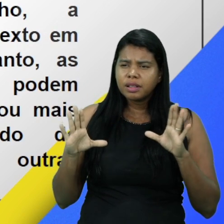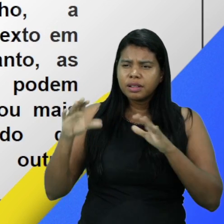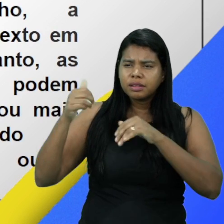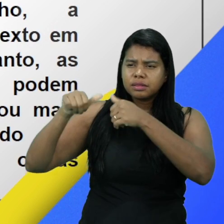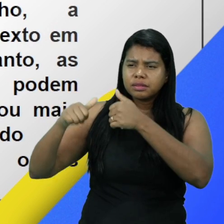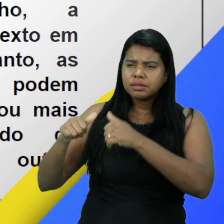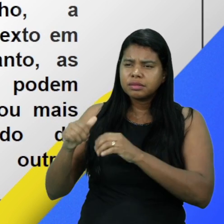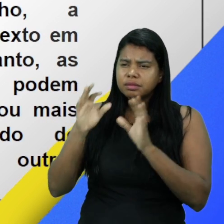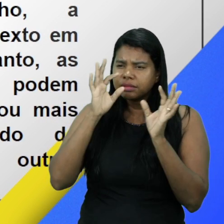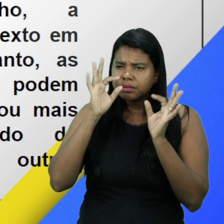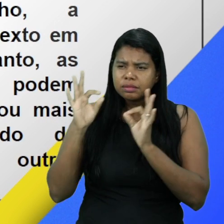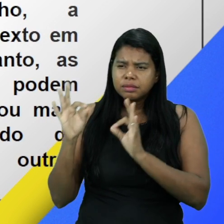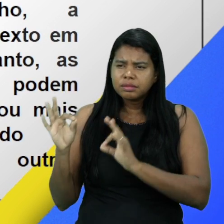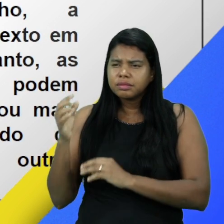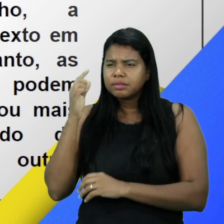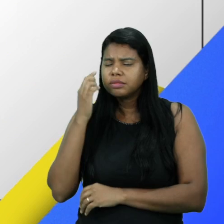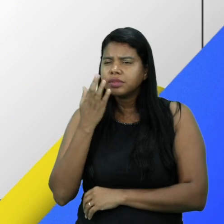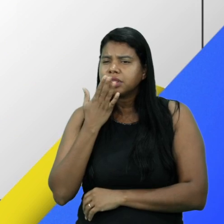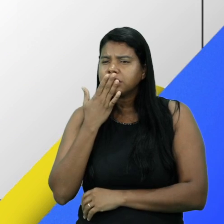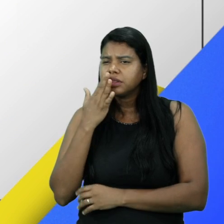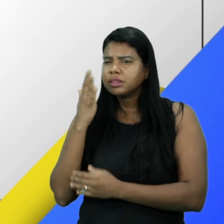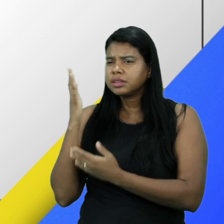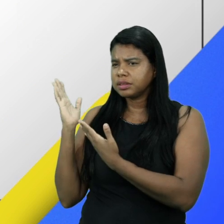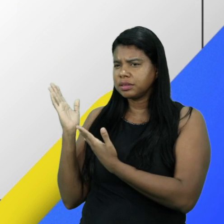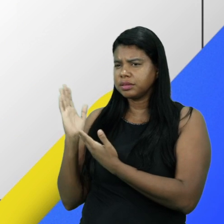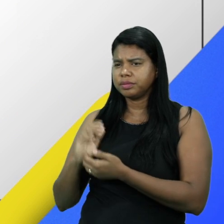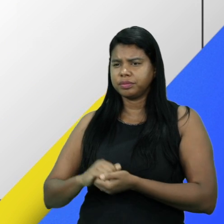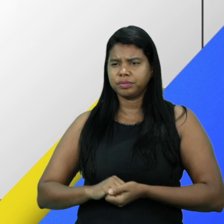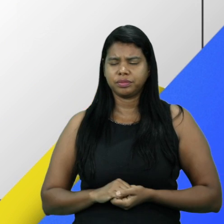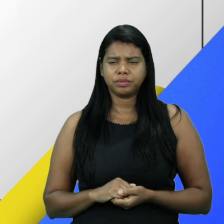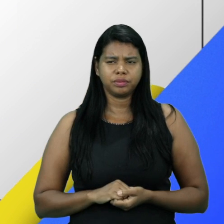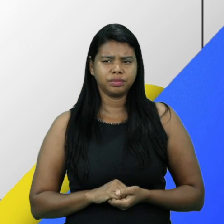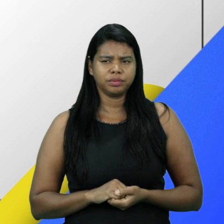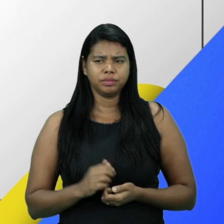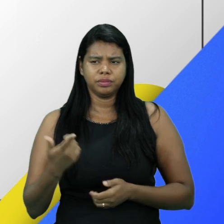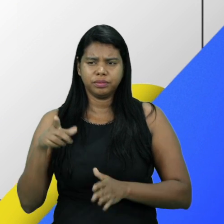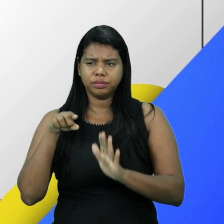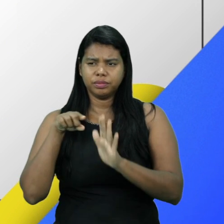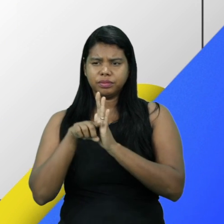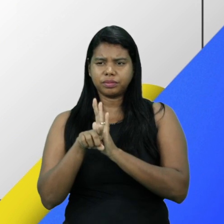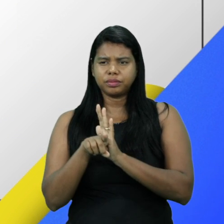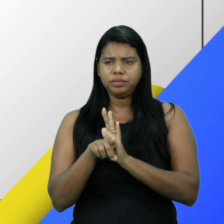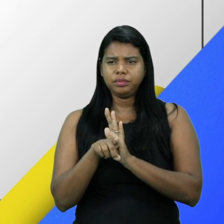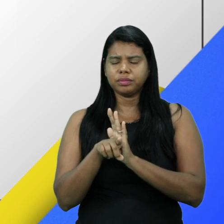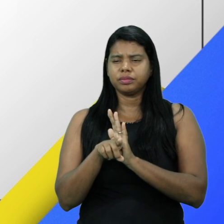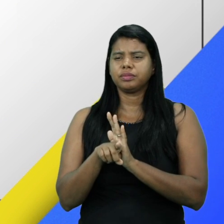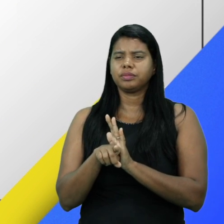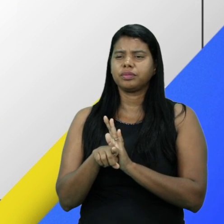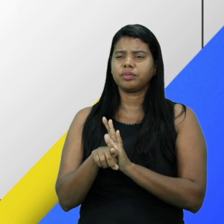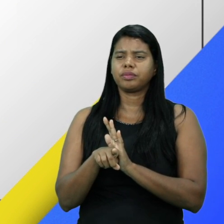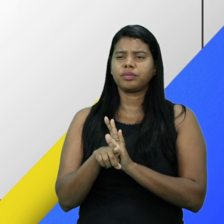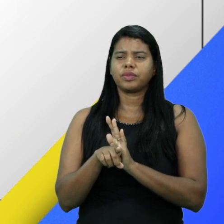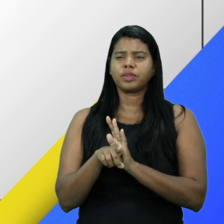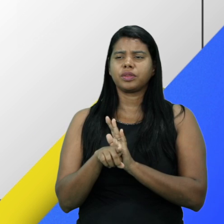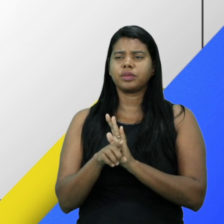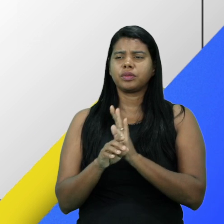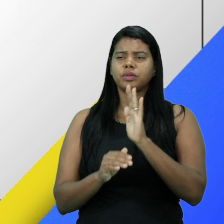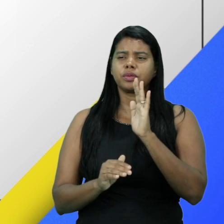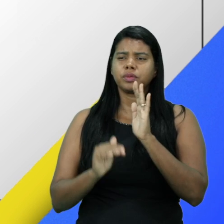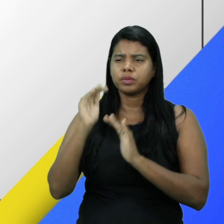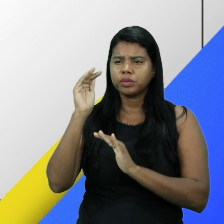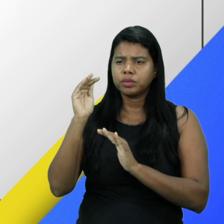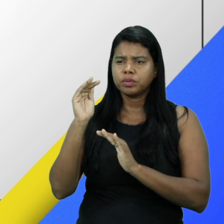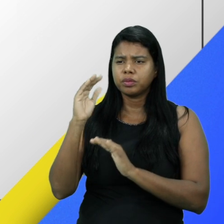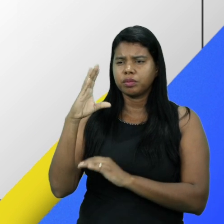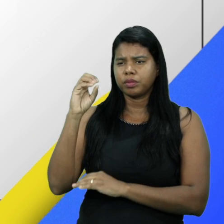em cada cor aí. Outra questão, quanto maior for o contraste entre as cores, maior o